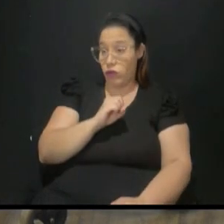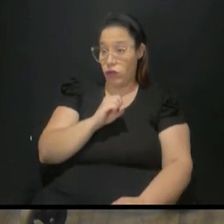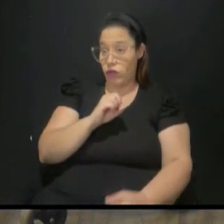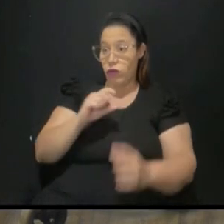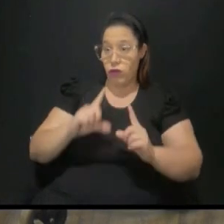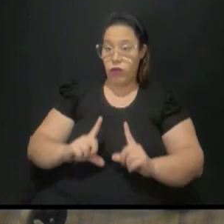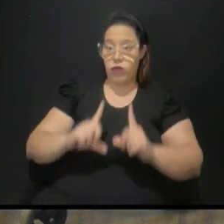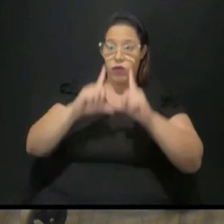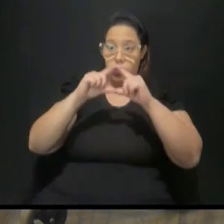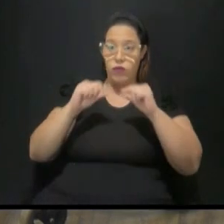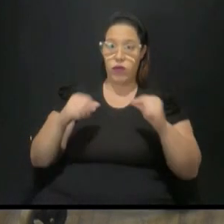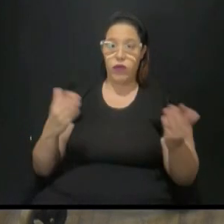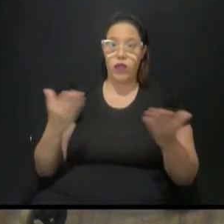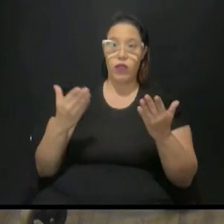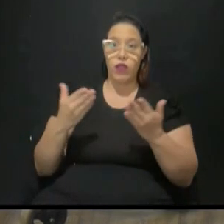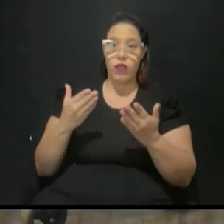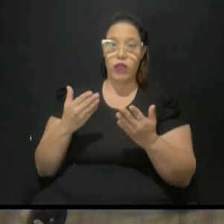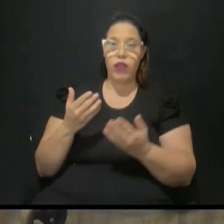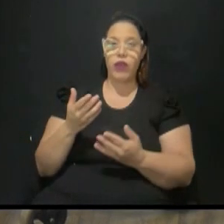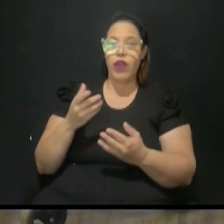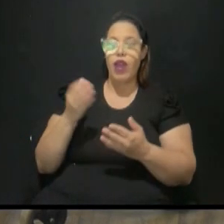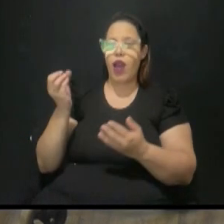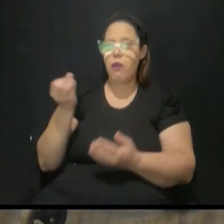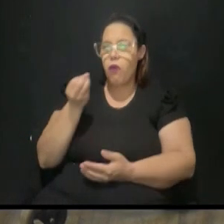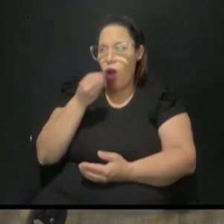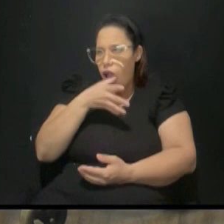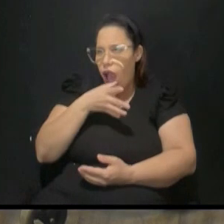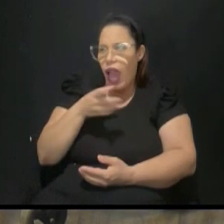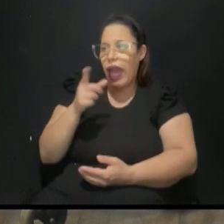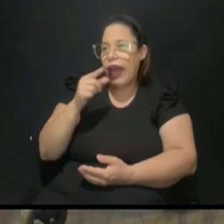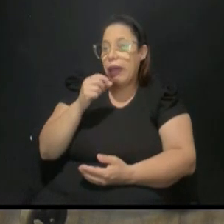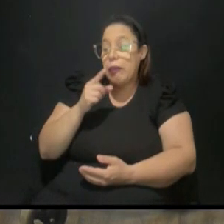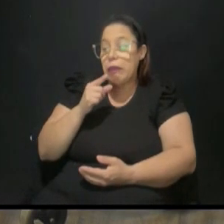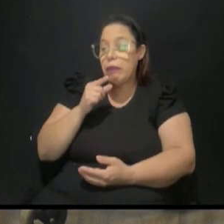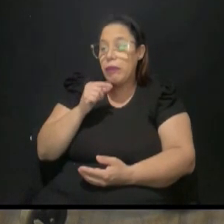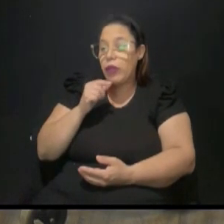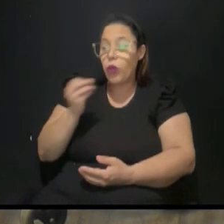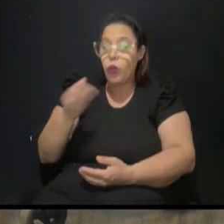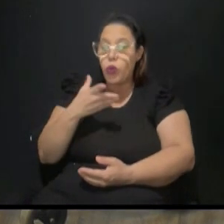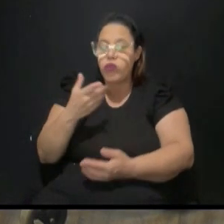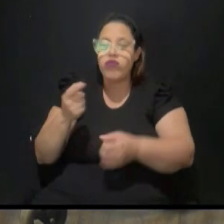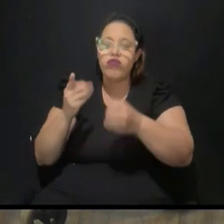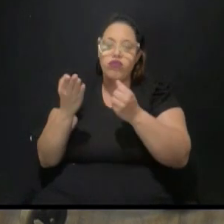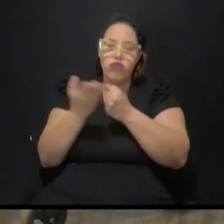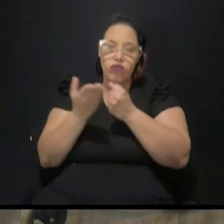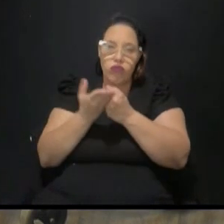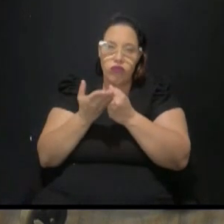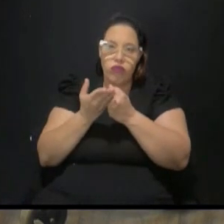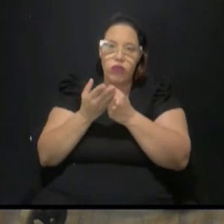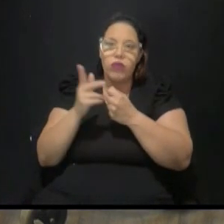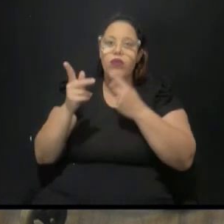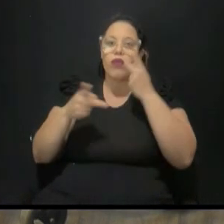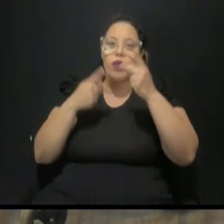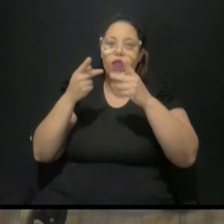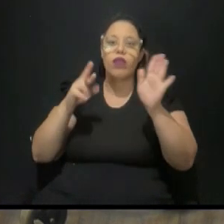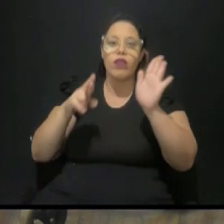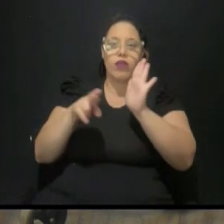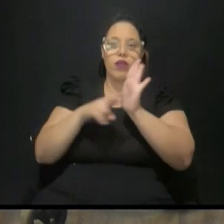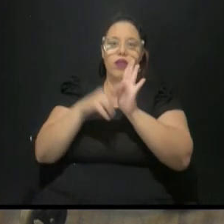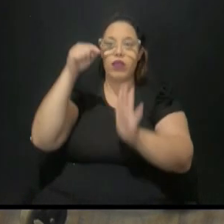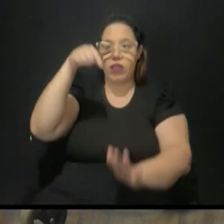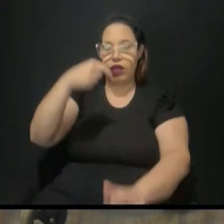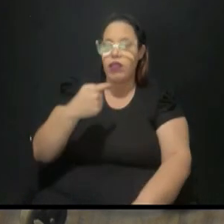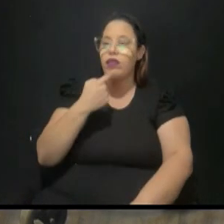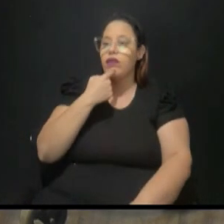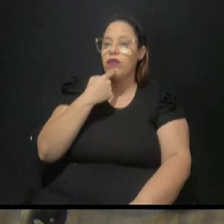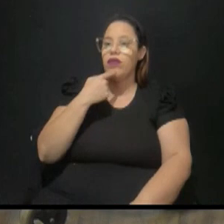tomar uma aguinha bem breve, mas daqui a pouco a gente vai falar, inclusive, de representantes aqui de Campinas que já